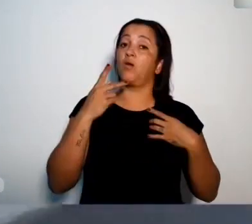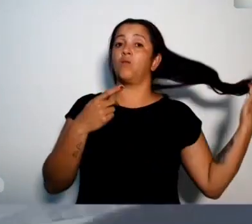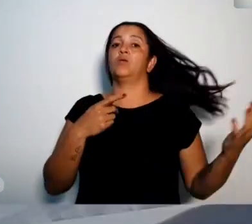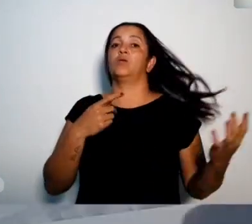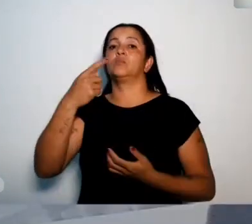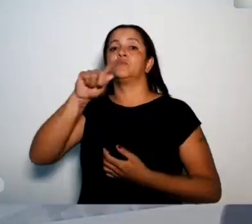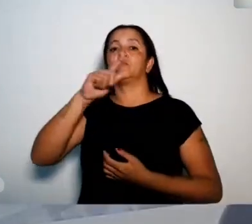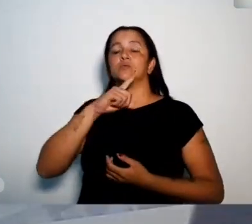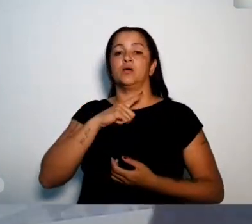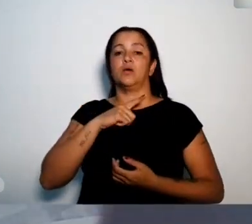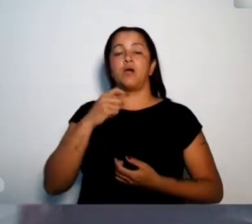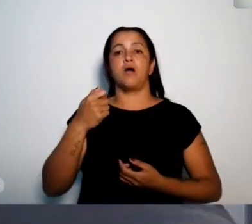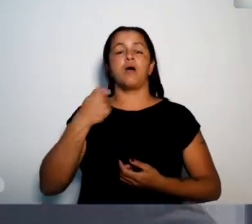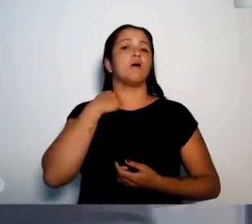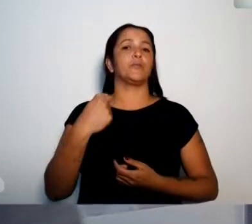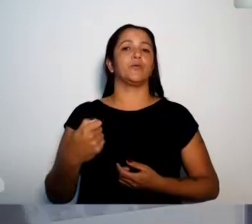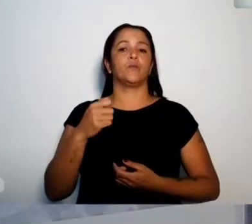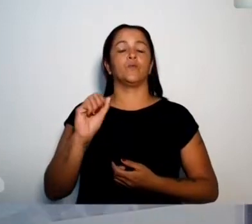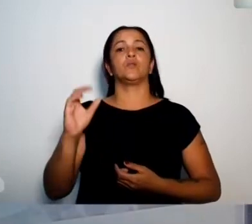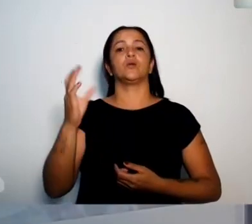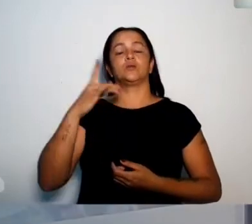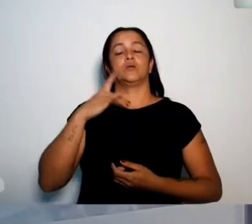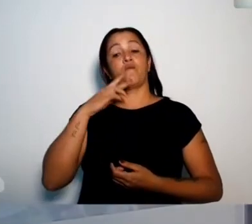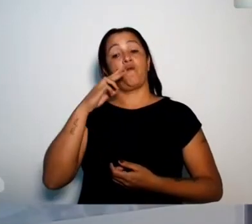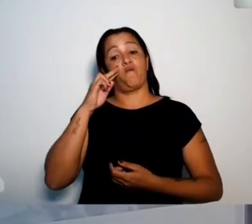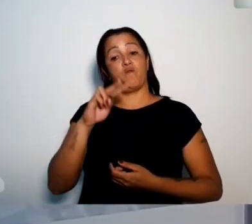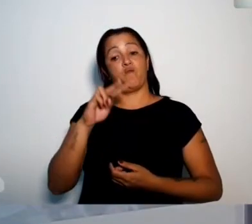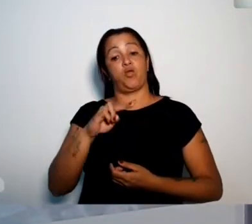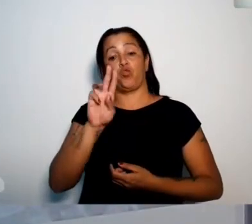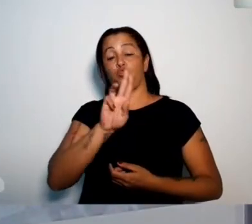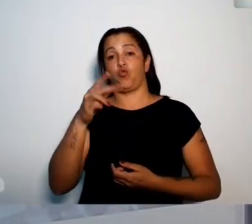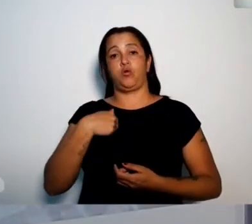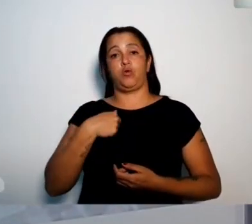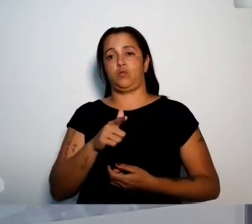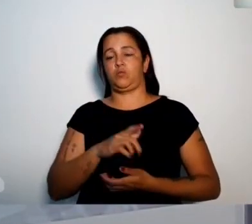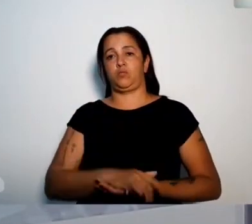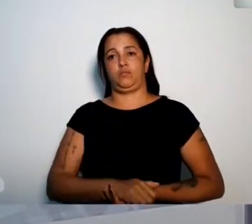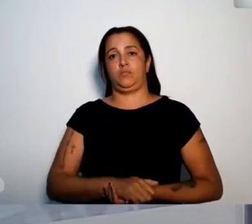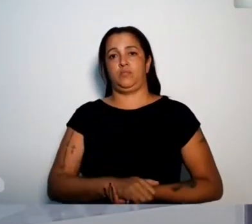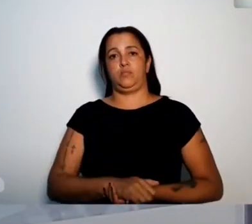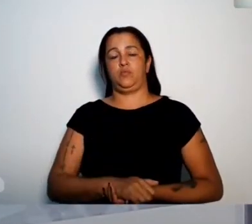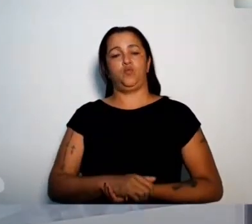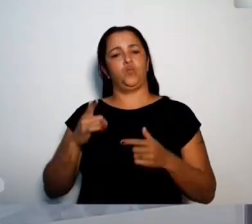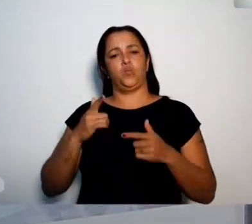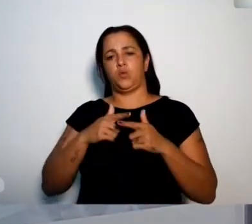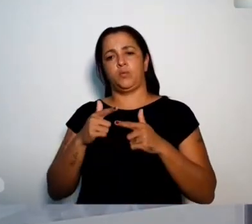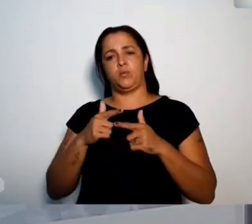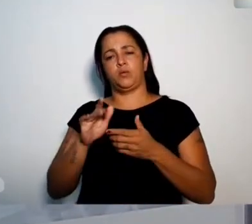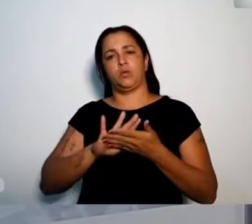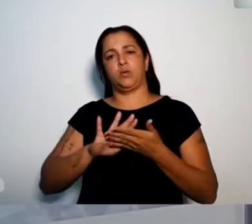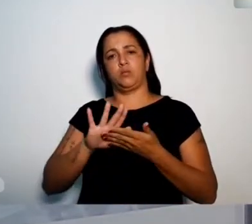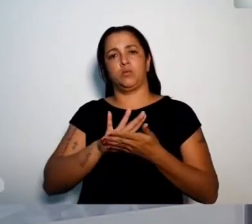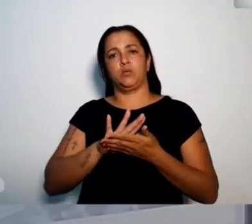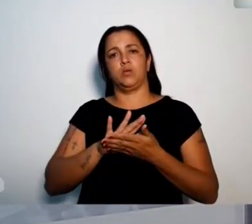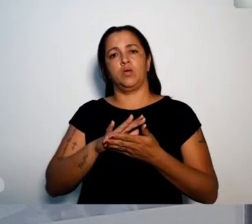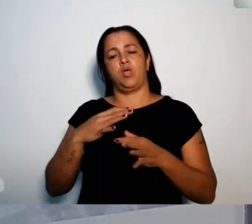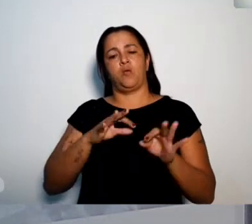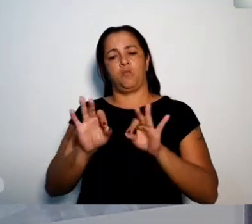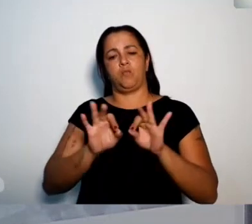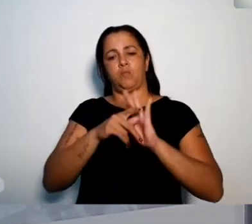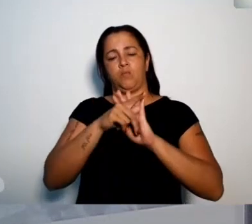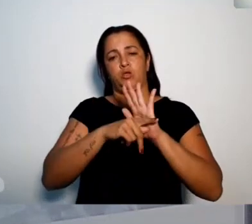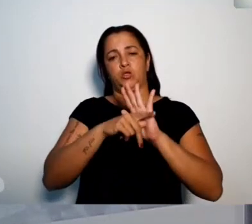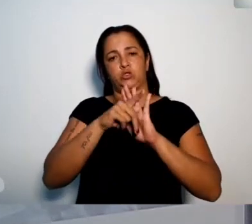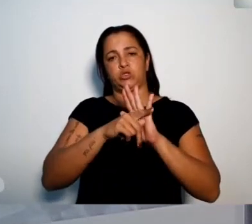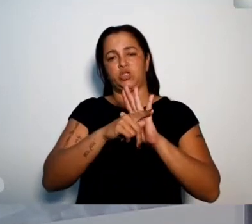lá. Não tem o meu nome lá no projeto. Não tem problema. Eu não estou fazendo o projeto para criar política. Que, aliás,